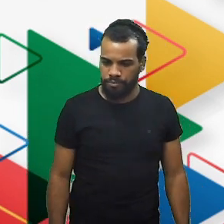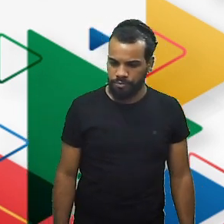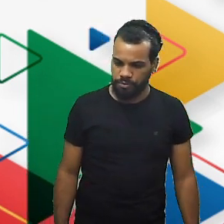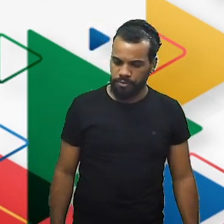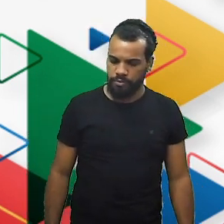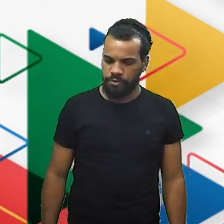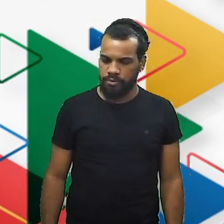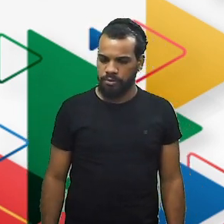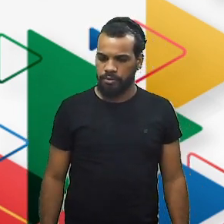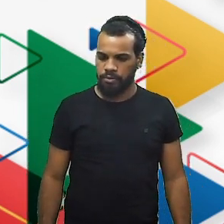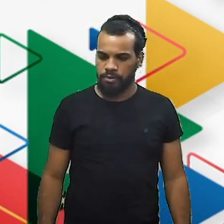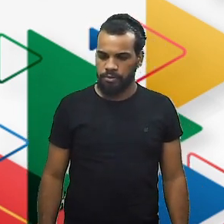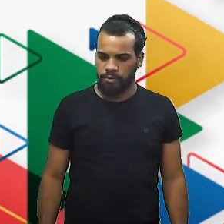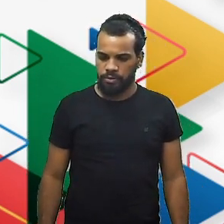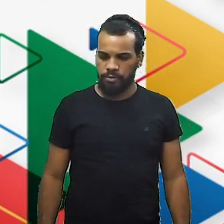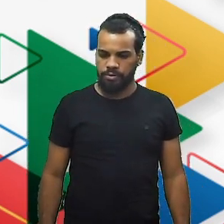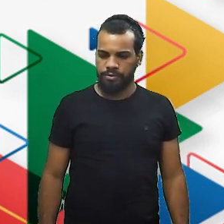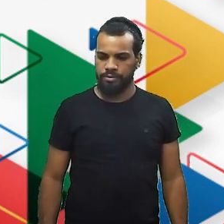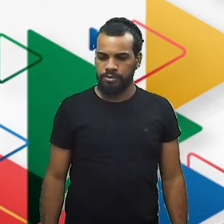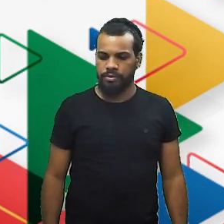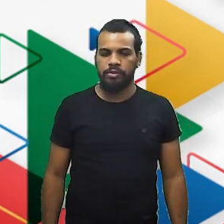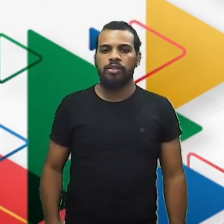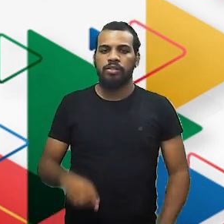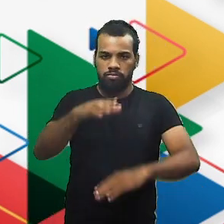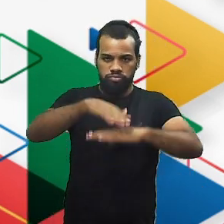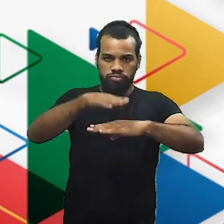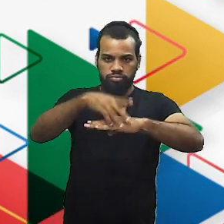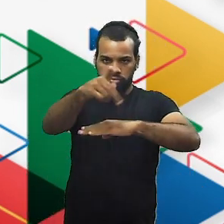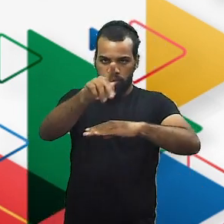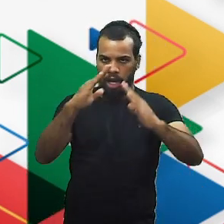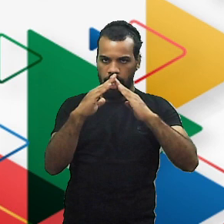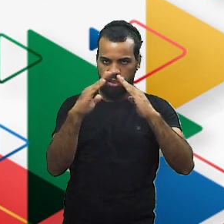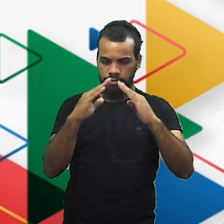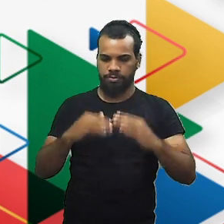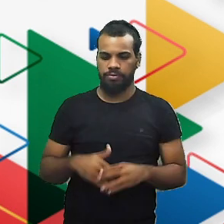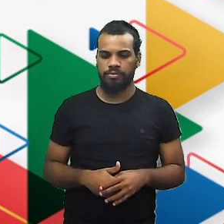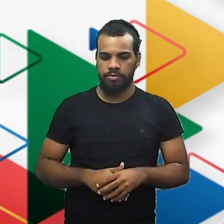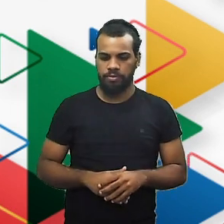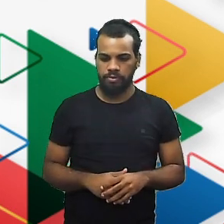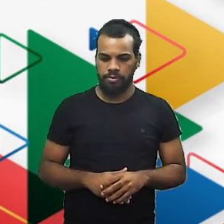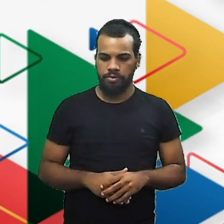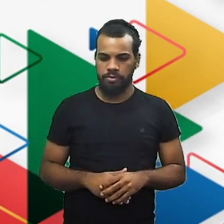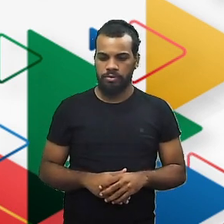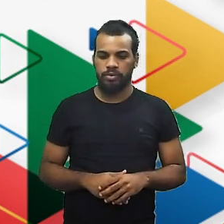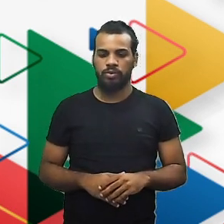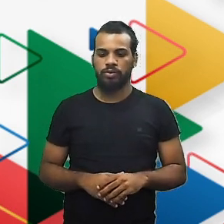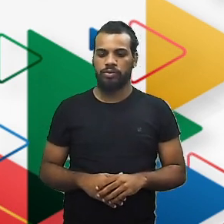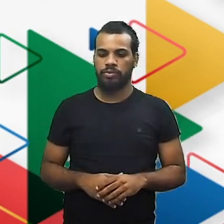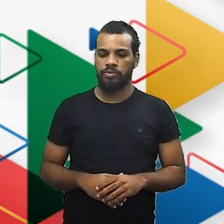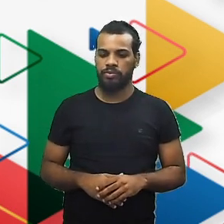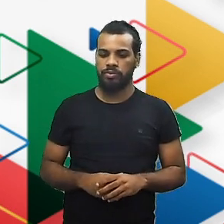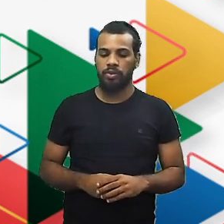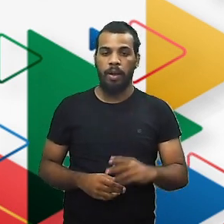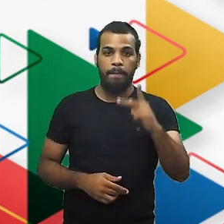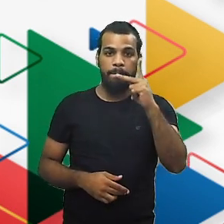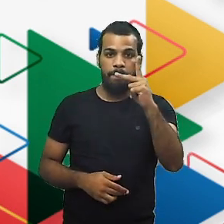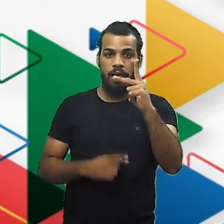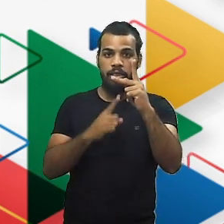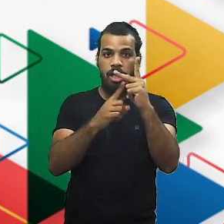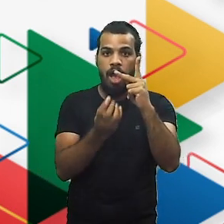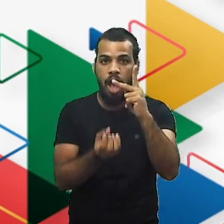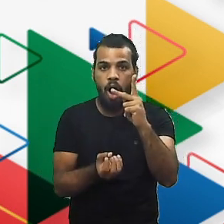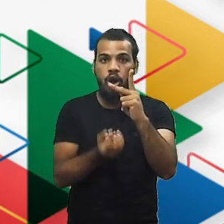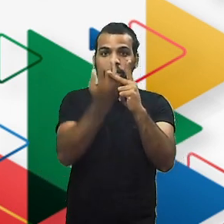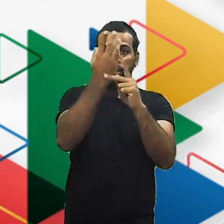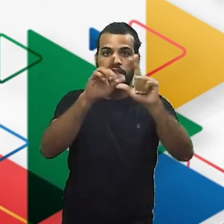que eu queria deixar para você também na aula de hoje. Calcule a distância do ponto P à origem do sistema